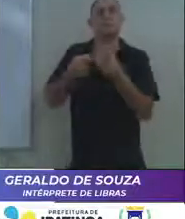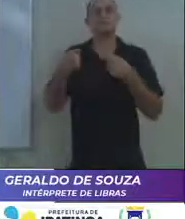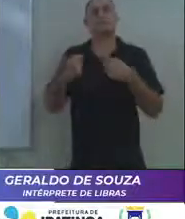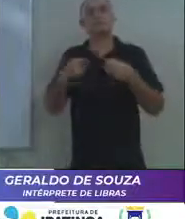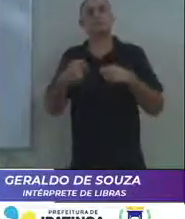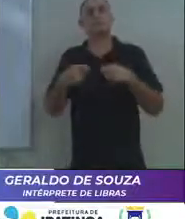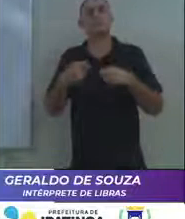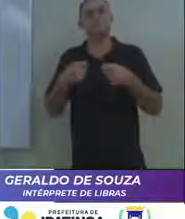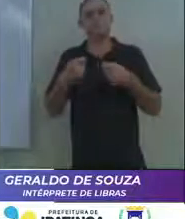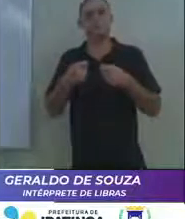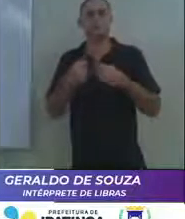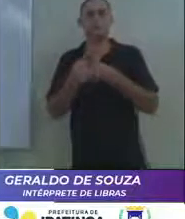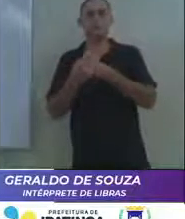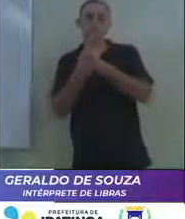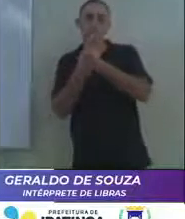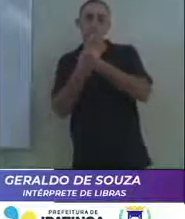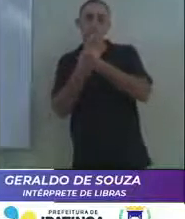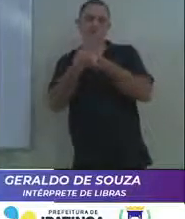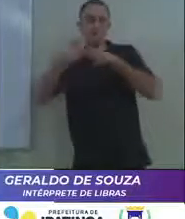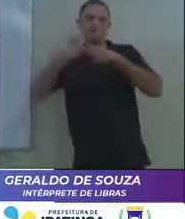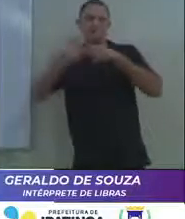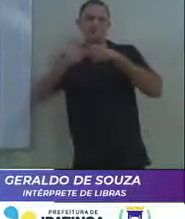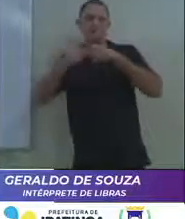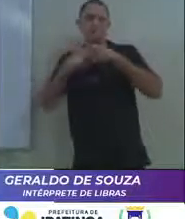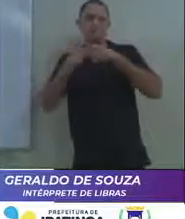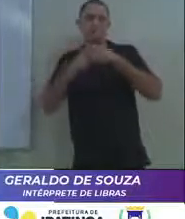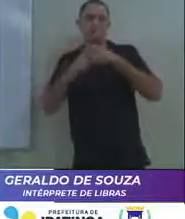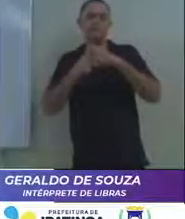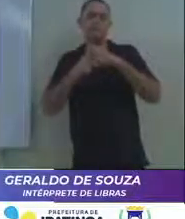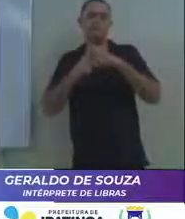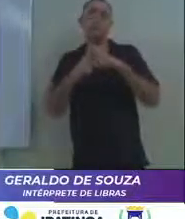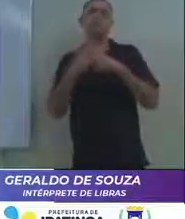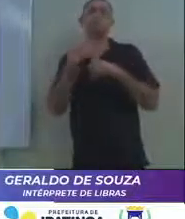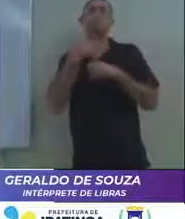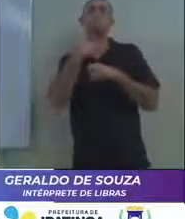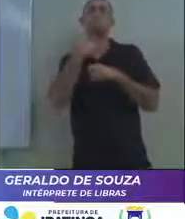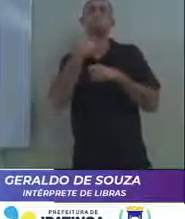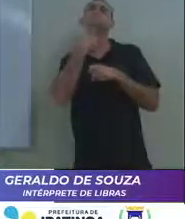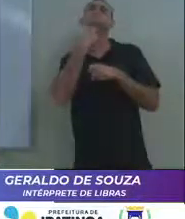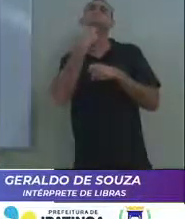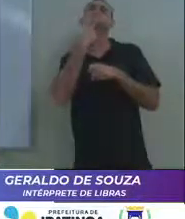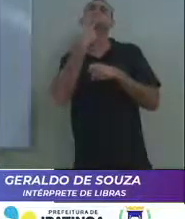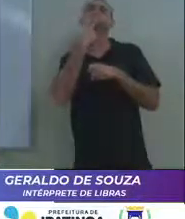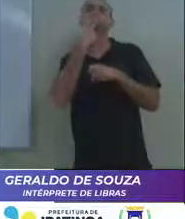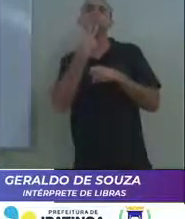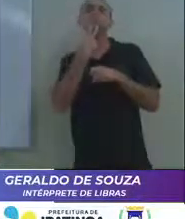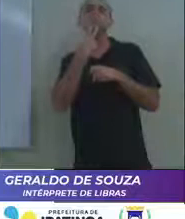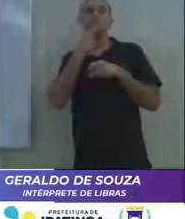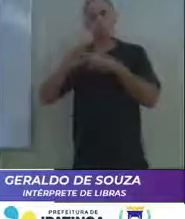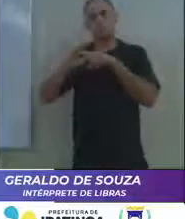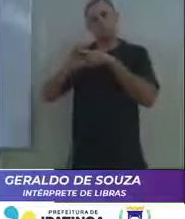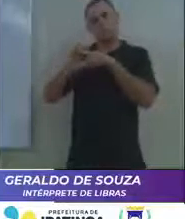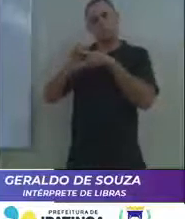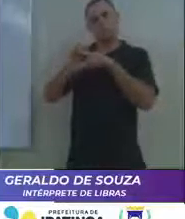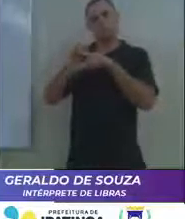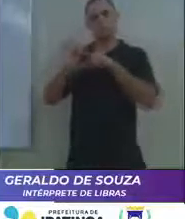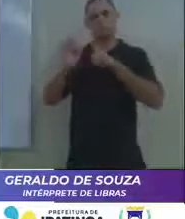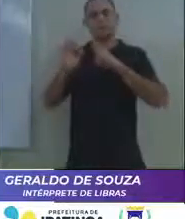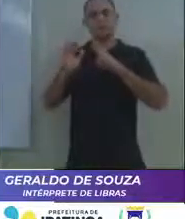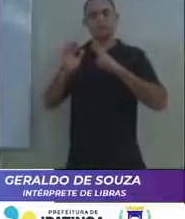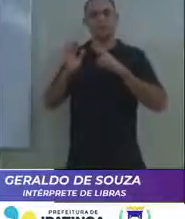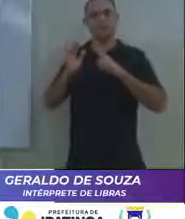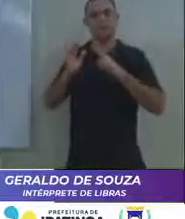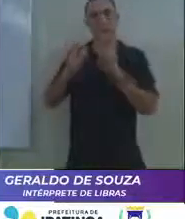fazer acompanhamento médico, fonoaudiológico, e isso onera, né? Então, eu tenho um impacto,